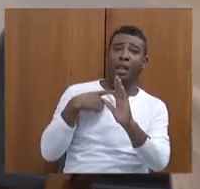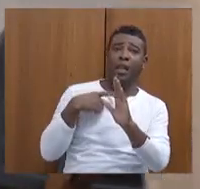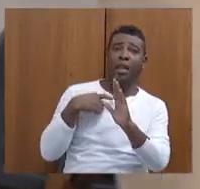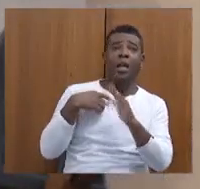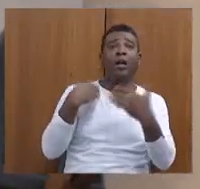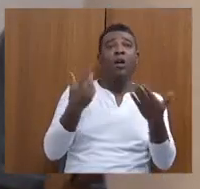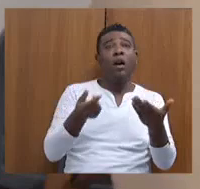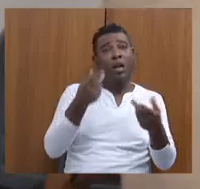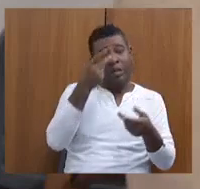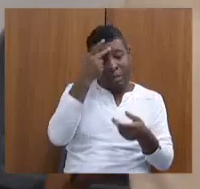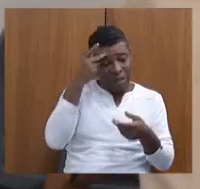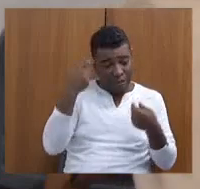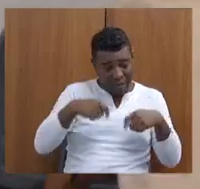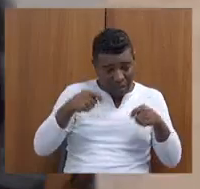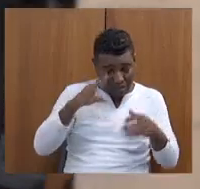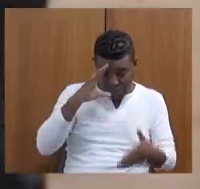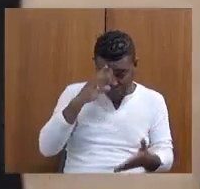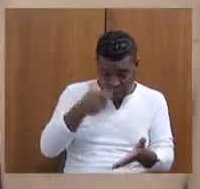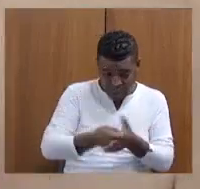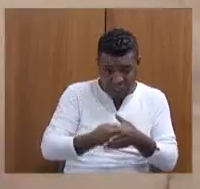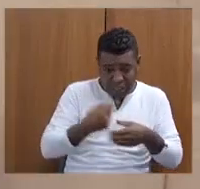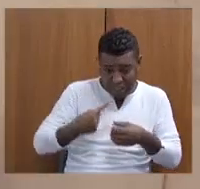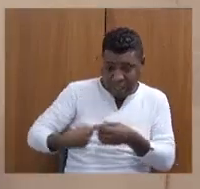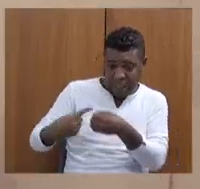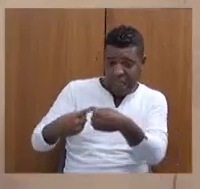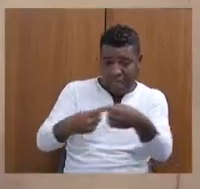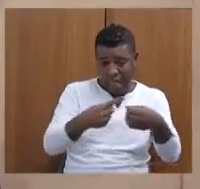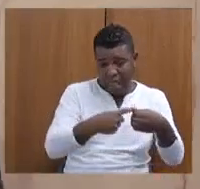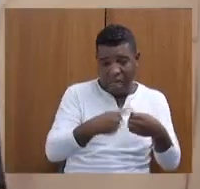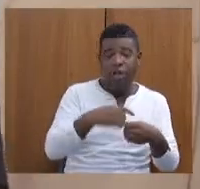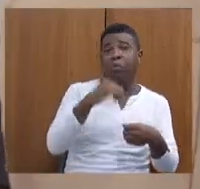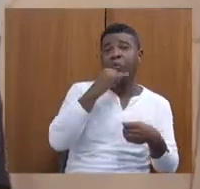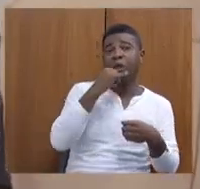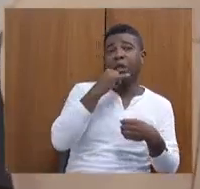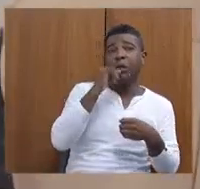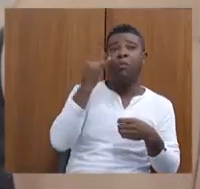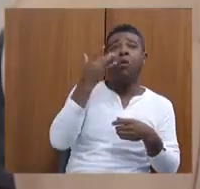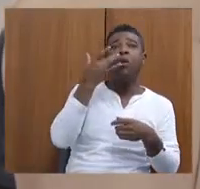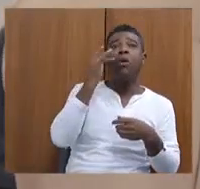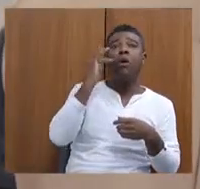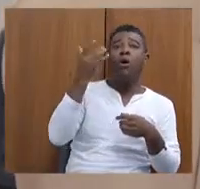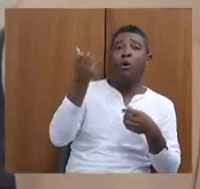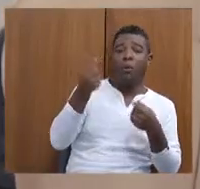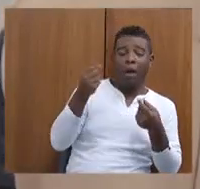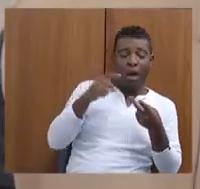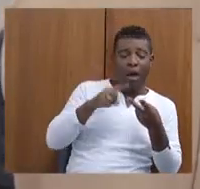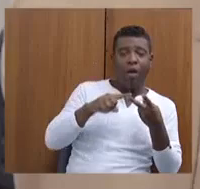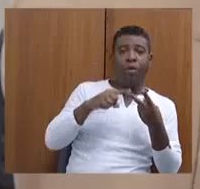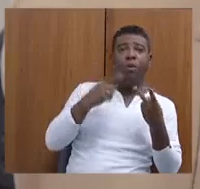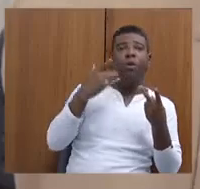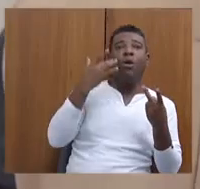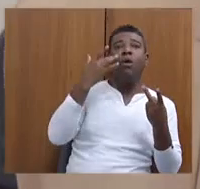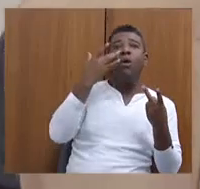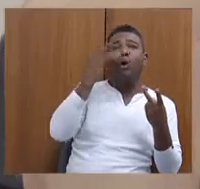cidades mineradoras Ouro Branco Ouro Preto Mariana